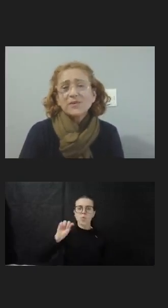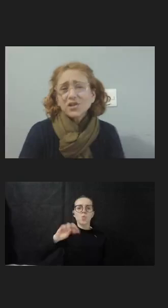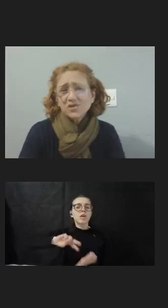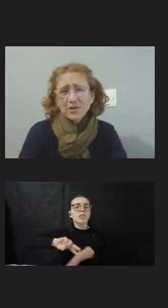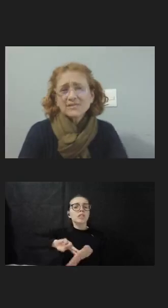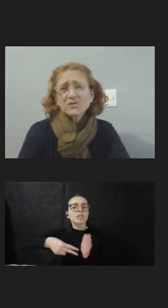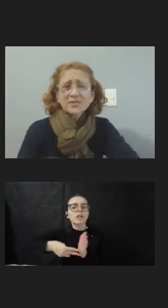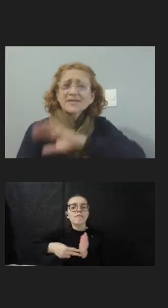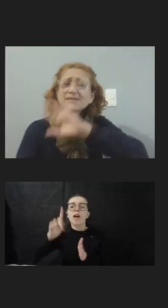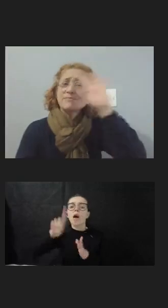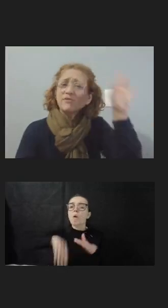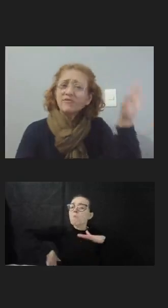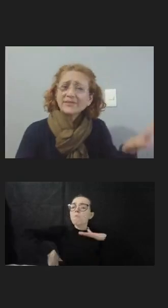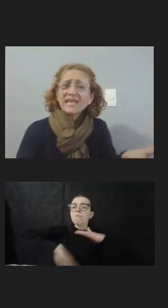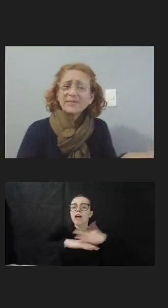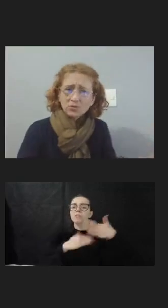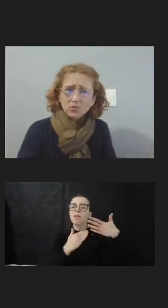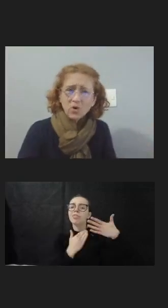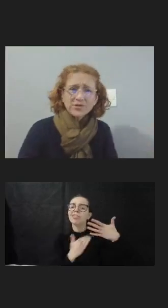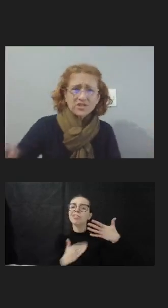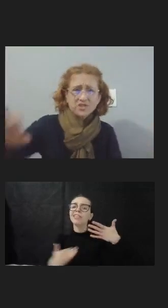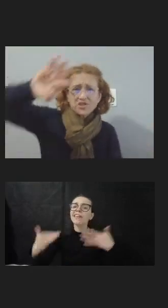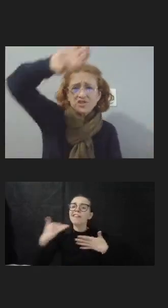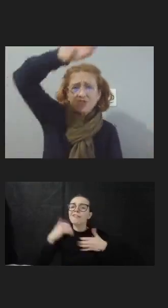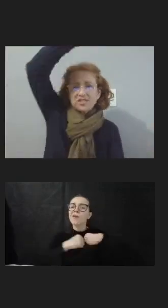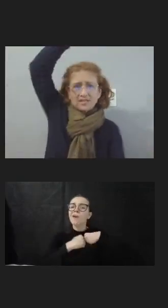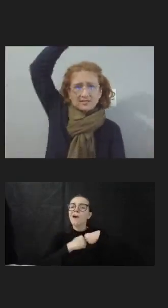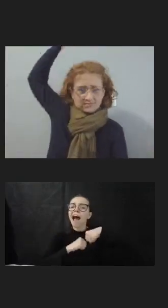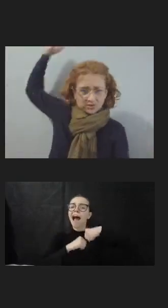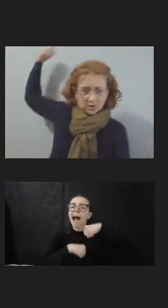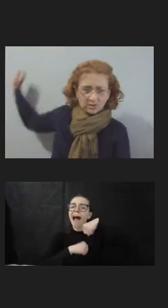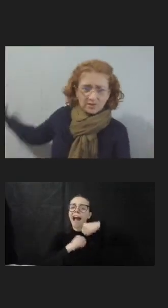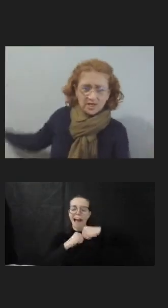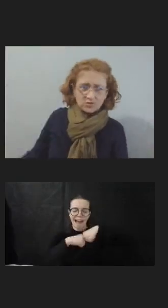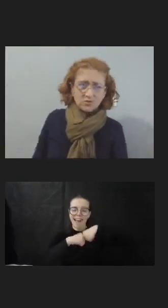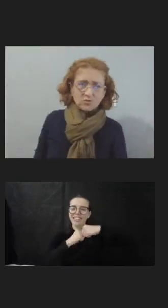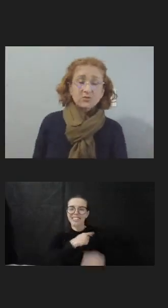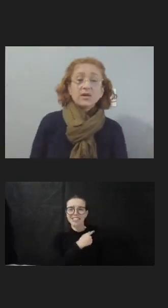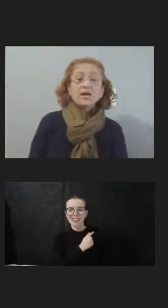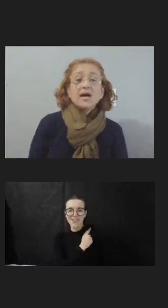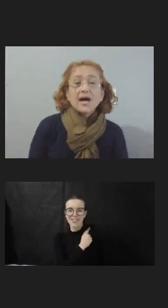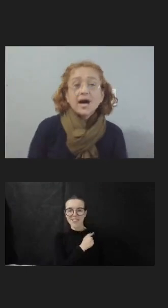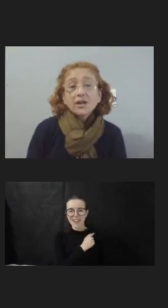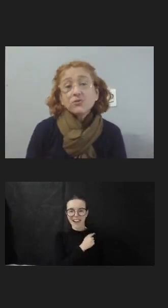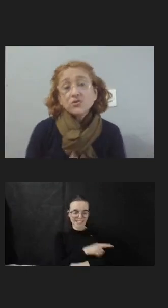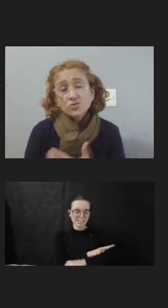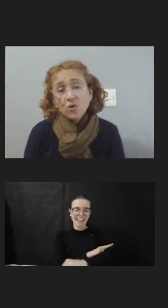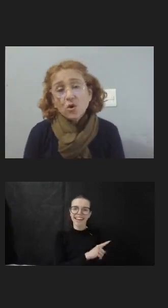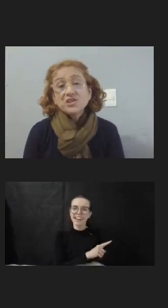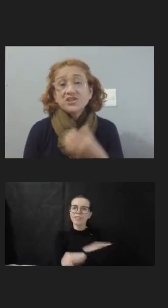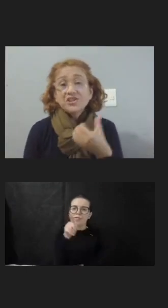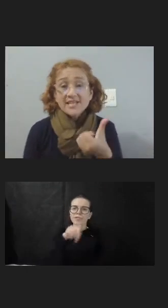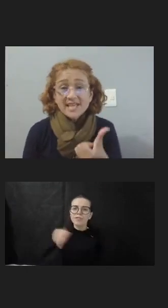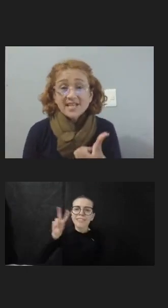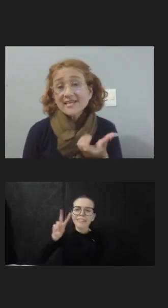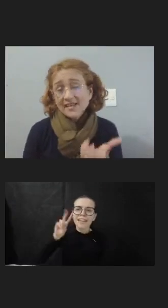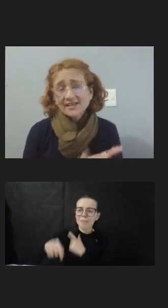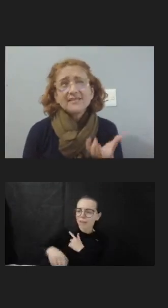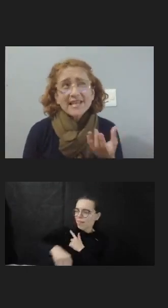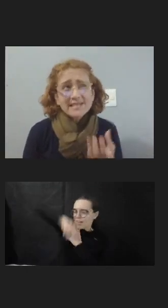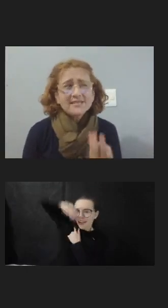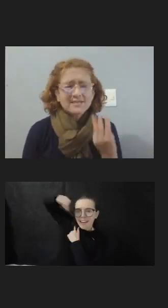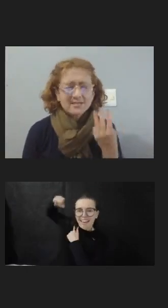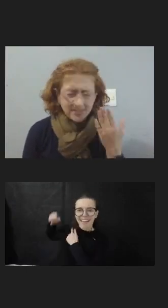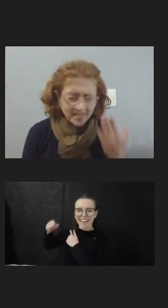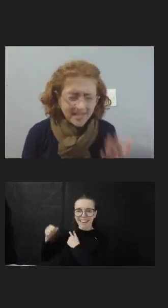quanto que uma articulação consegue se movimentar. Lembra do ombro que a gente gira totalmente o ombro? A amplitude do ombro é de